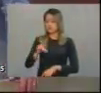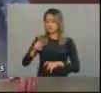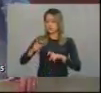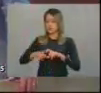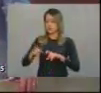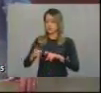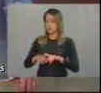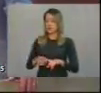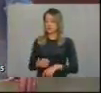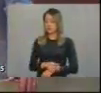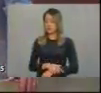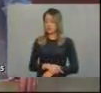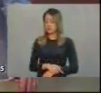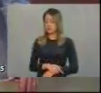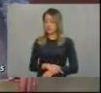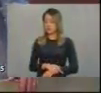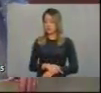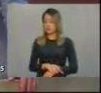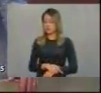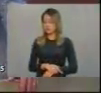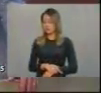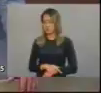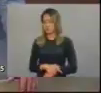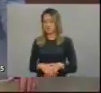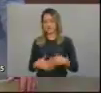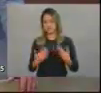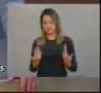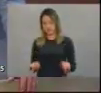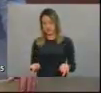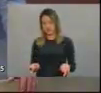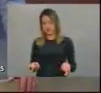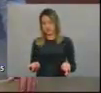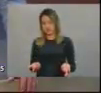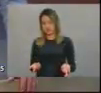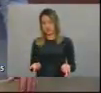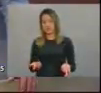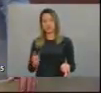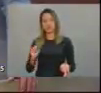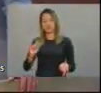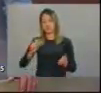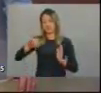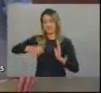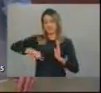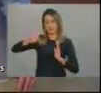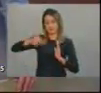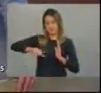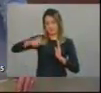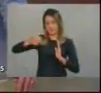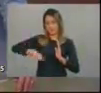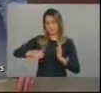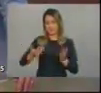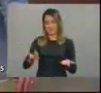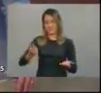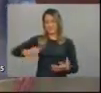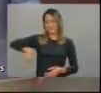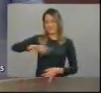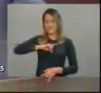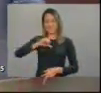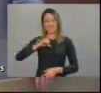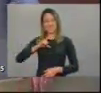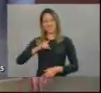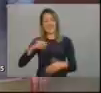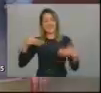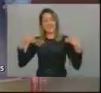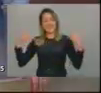parte do governo como eu já disse anteriormente que tenha a definição dos resultados da avaliação e que nós temos a satisfação a